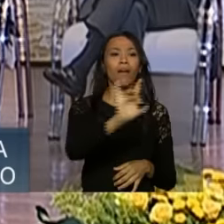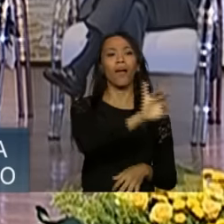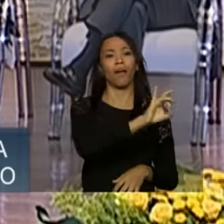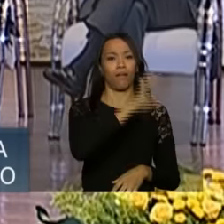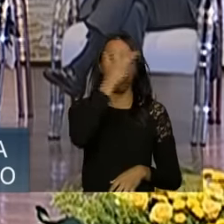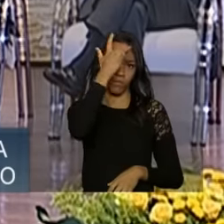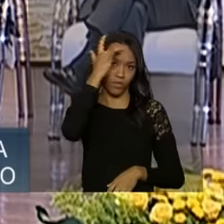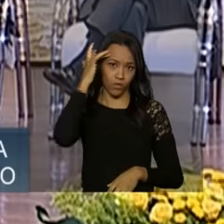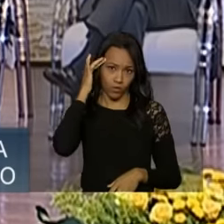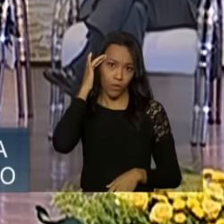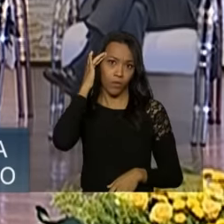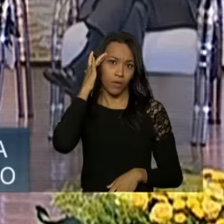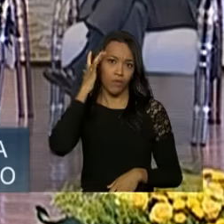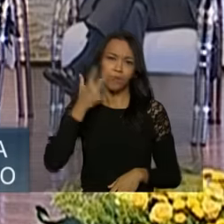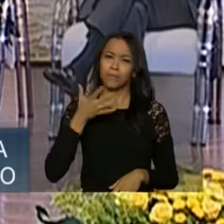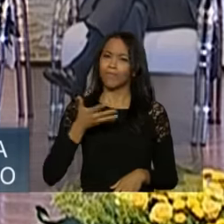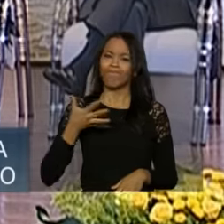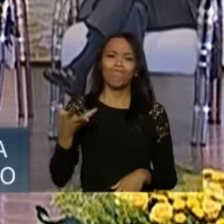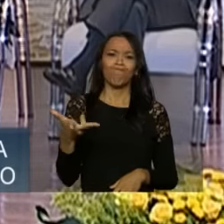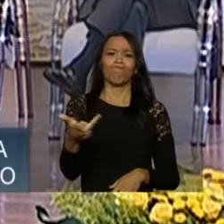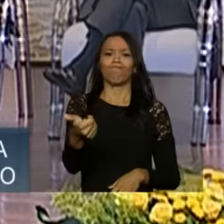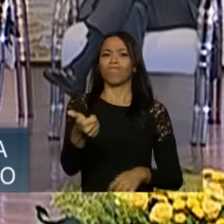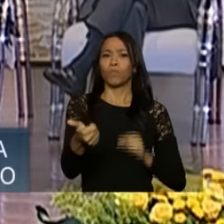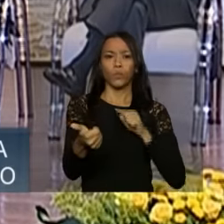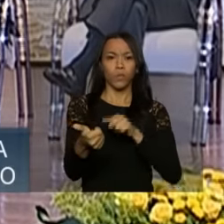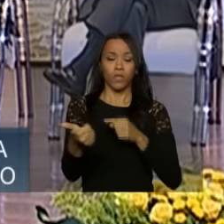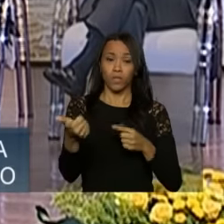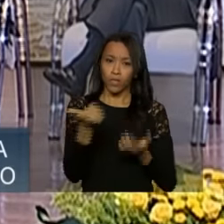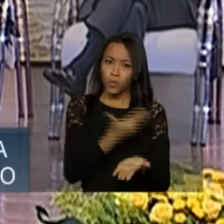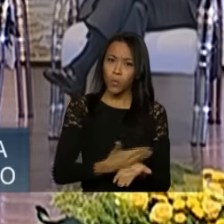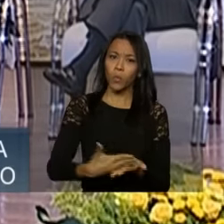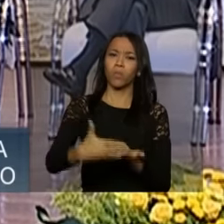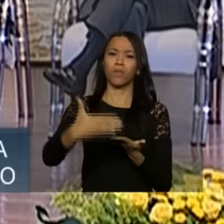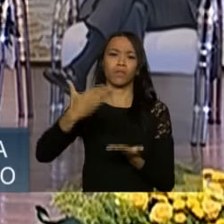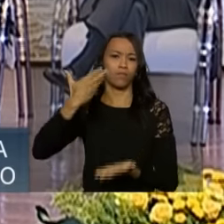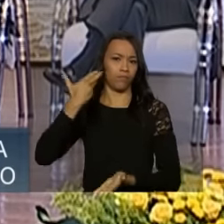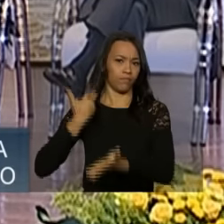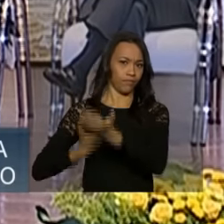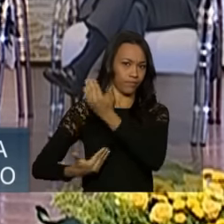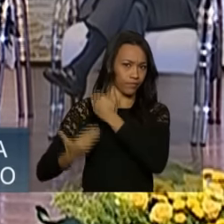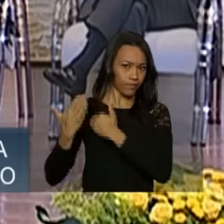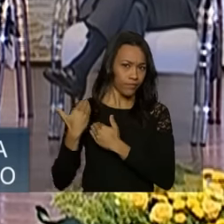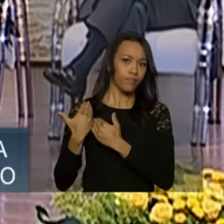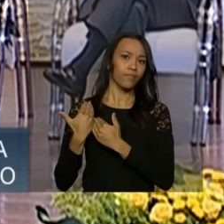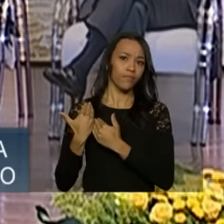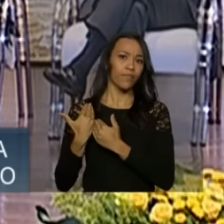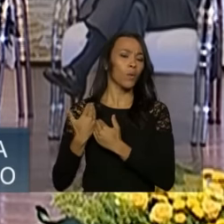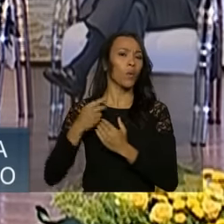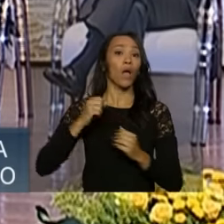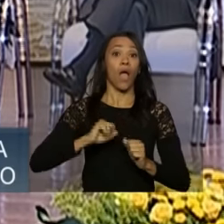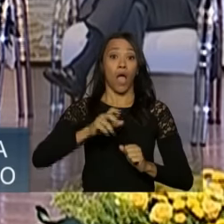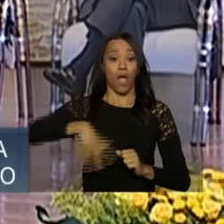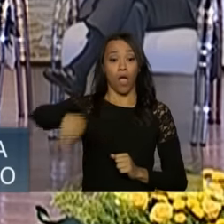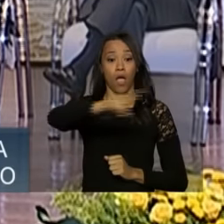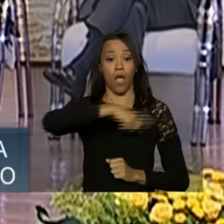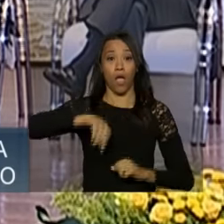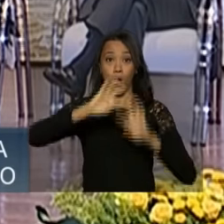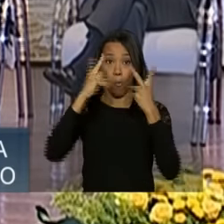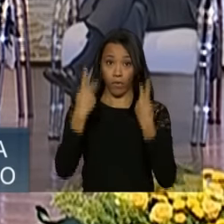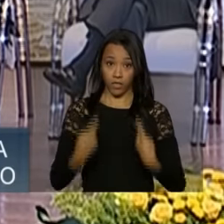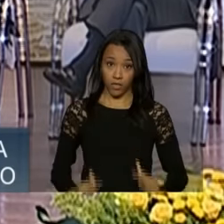essa questão fantástica que existe desde o início dos tempos. Eu acho que a humanidade sempre